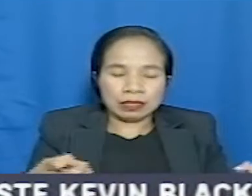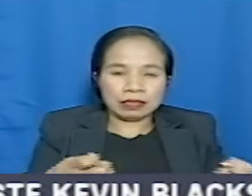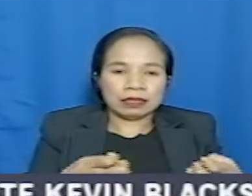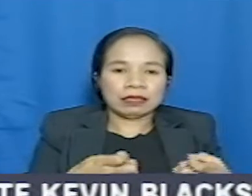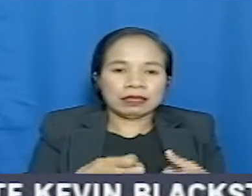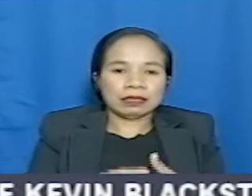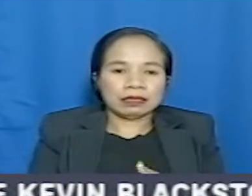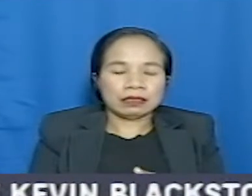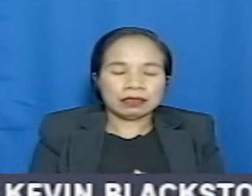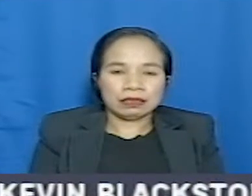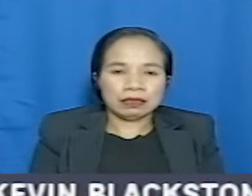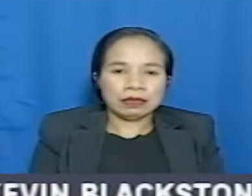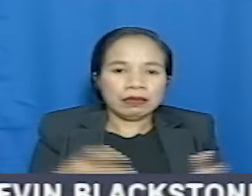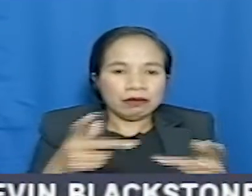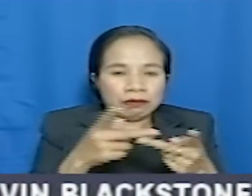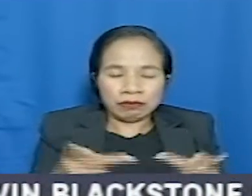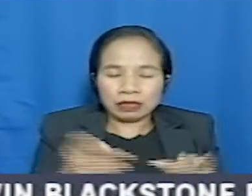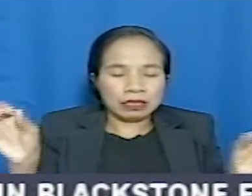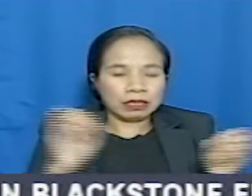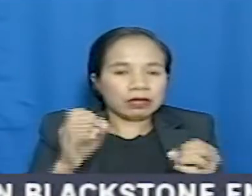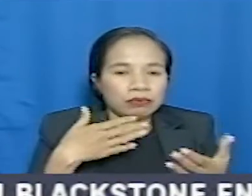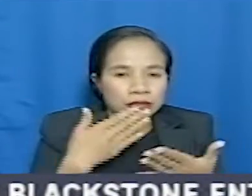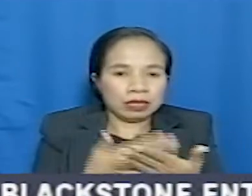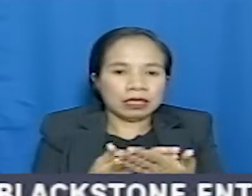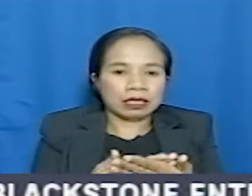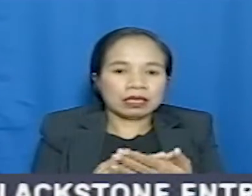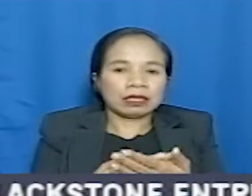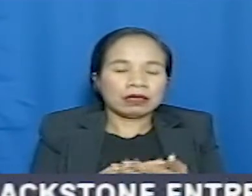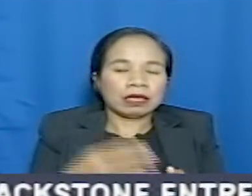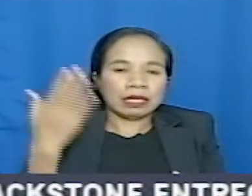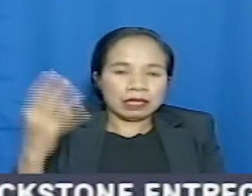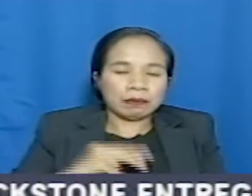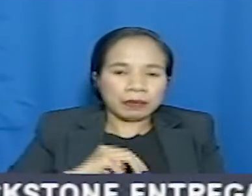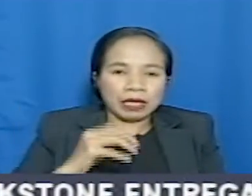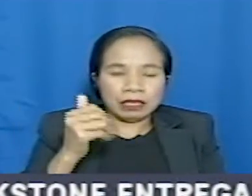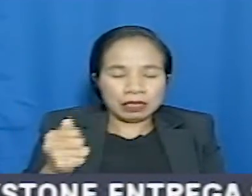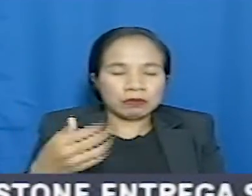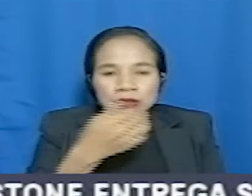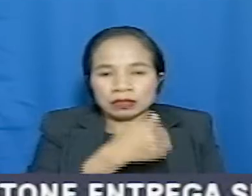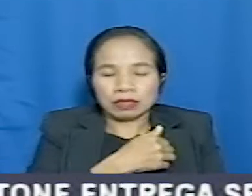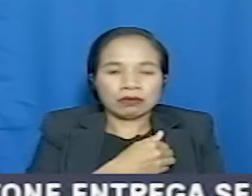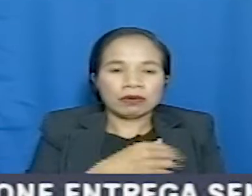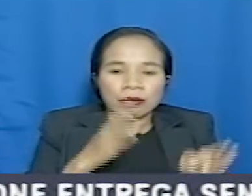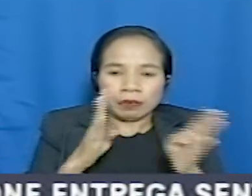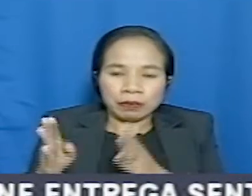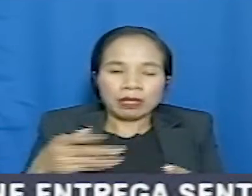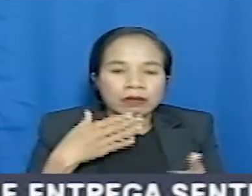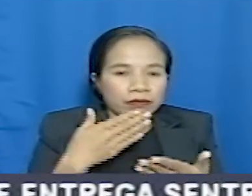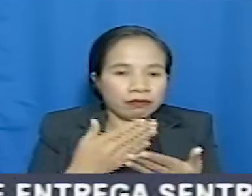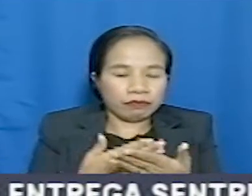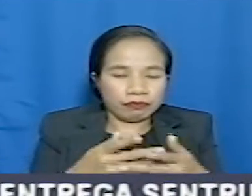provisoriamente fatin algum dia e Maliana mostra prepara fatin adequado ba